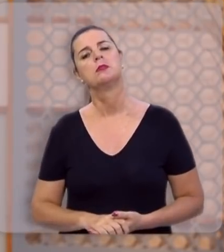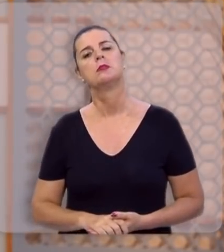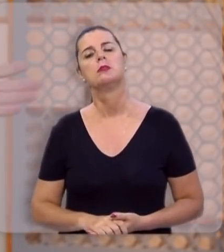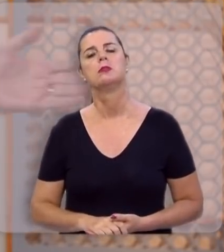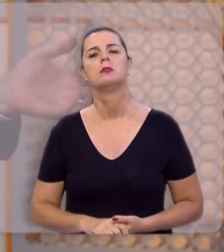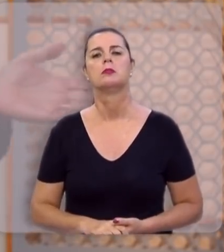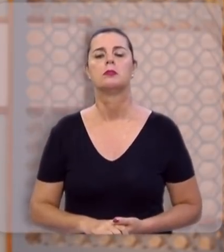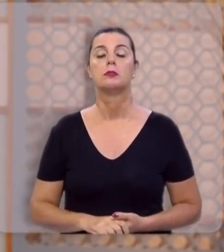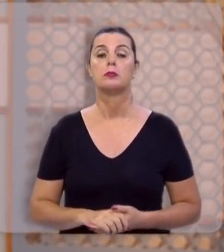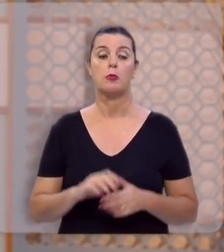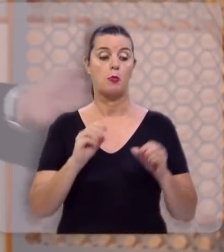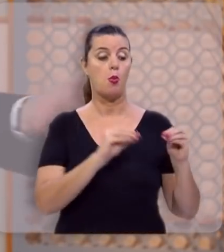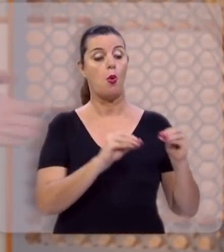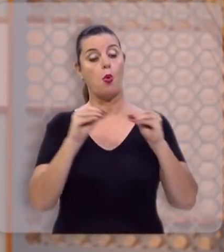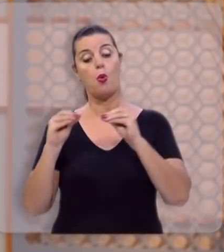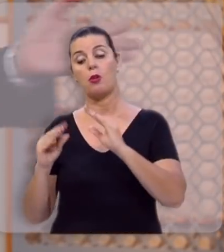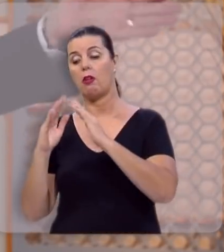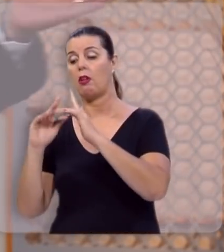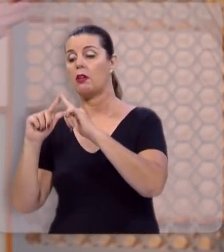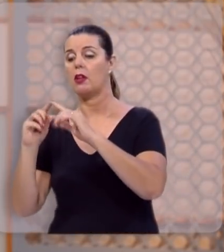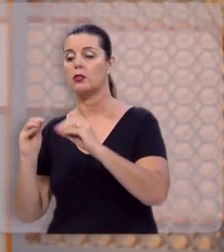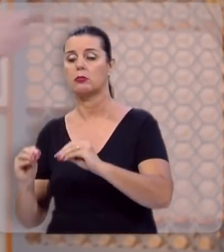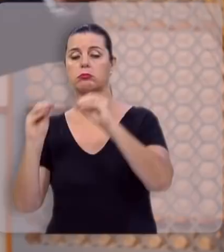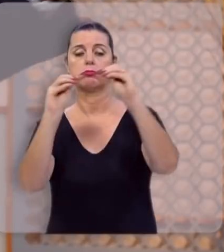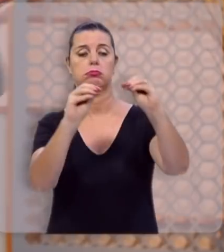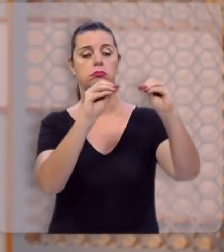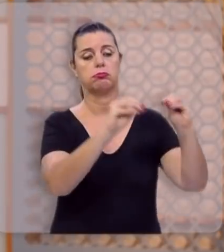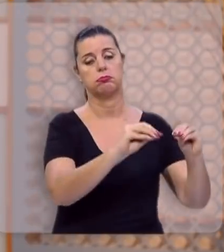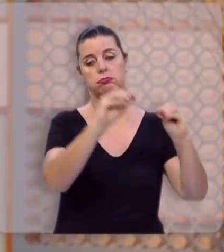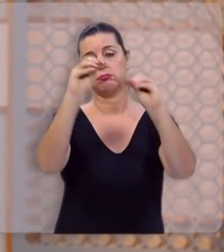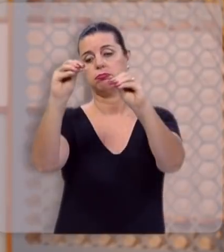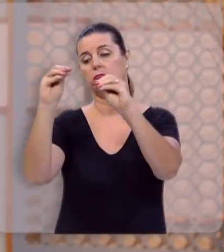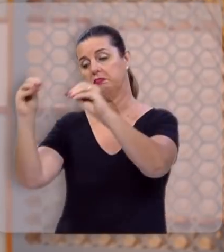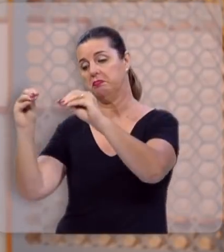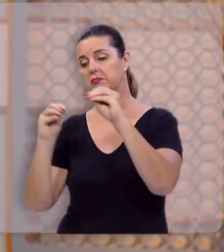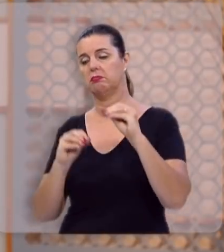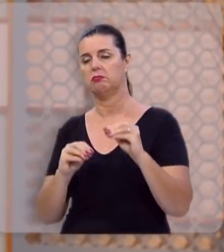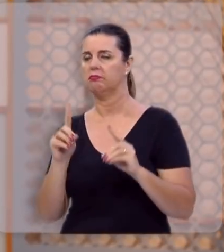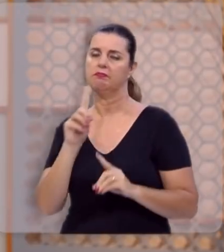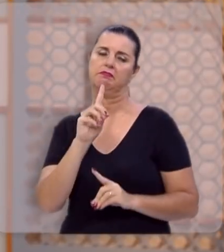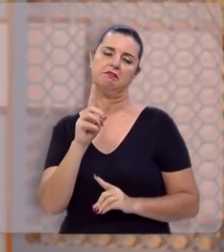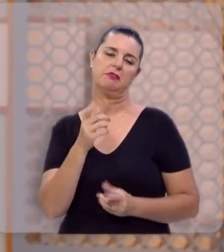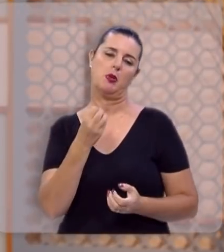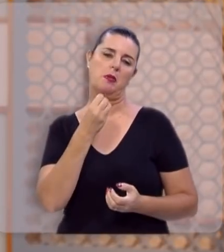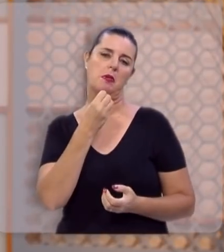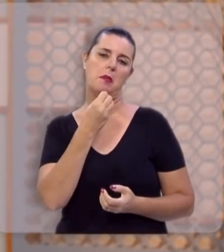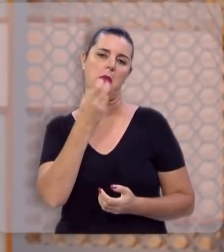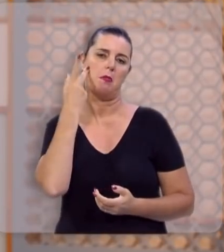Mudar de igreja, de ir para aqui, daqui para ali, daqui para lá, não é suficiente para a salvação.